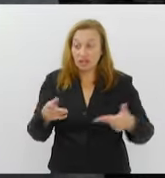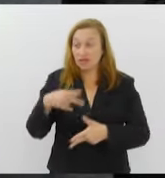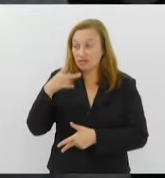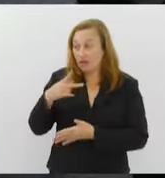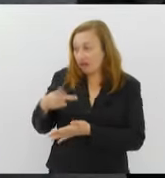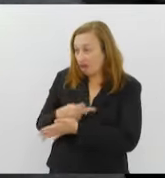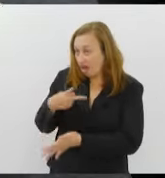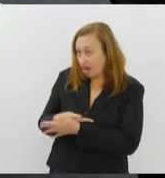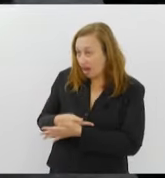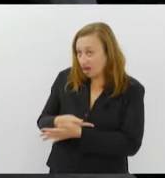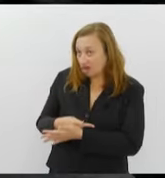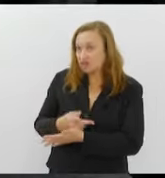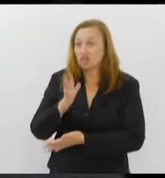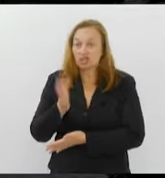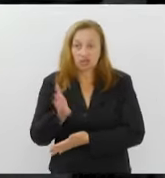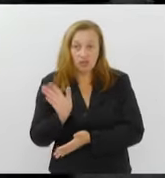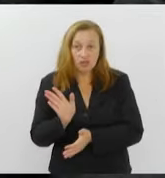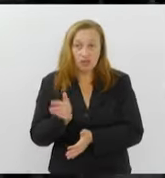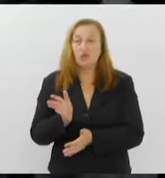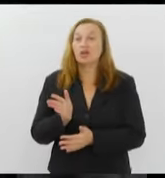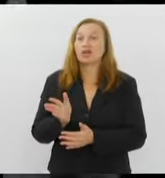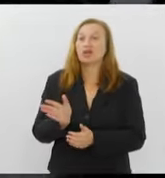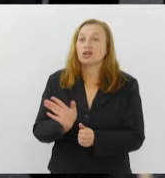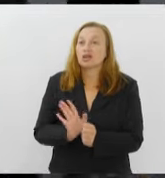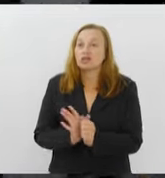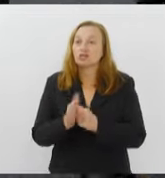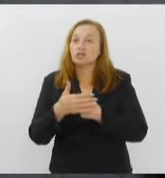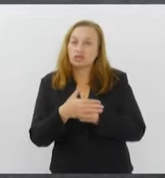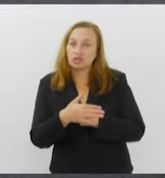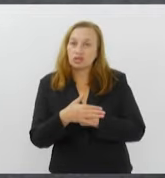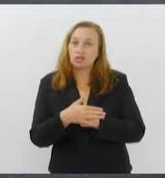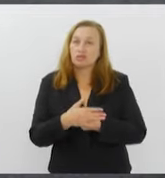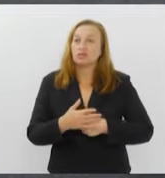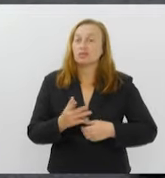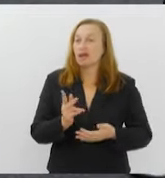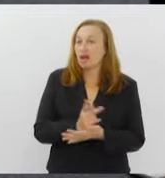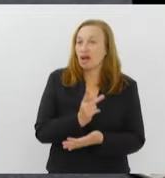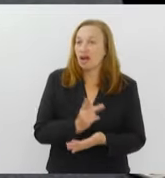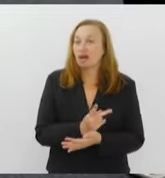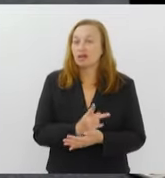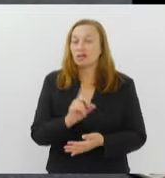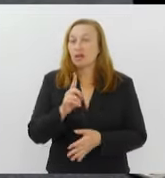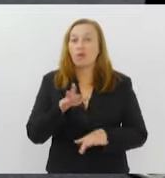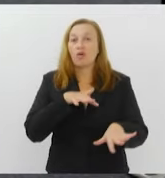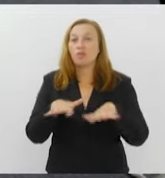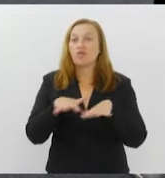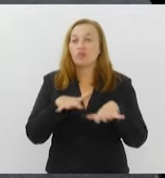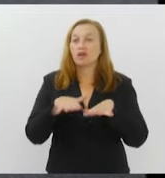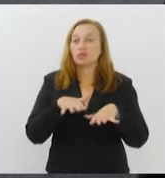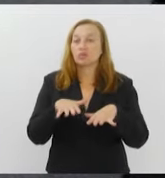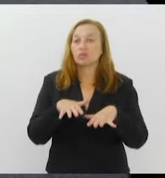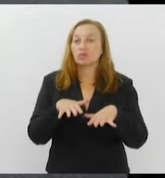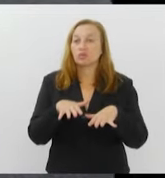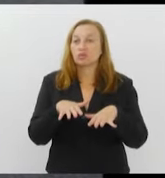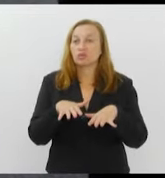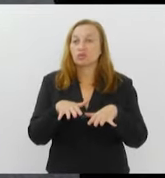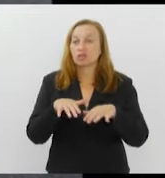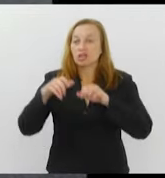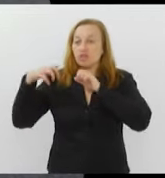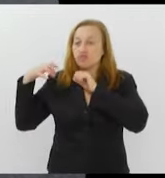erroneamente, muito que já foi coberto de modo indevido, não é um movimento que invade